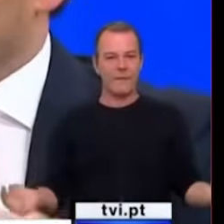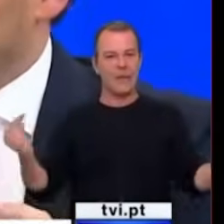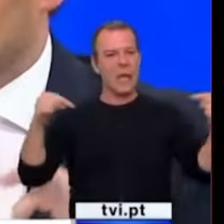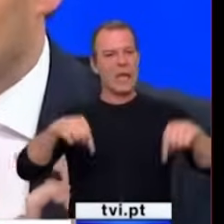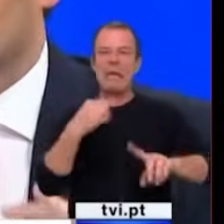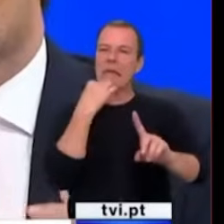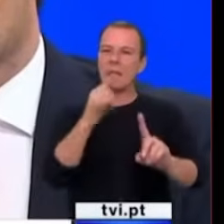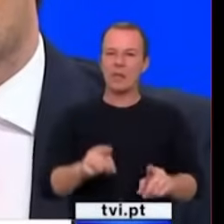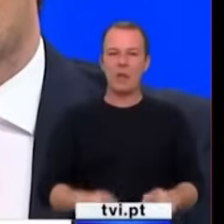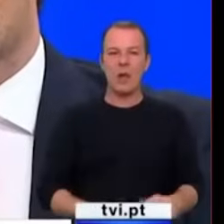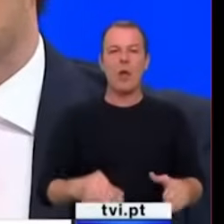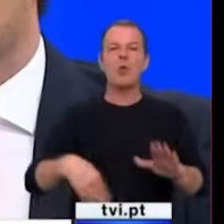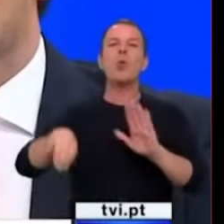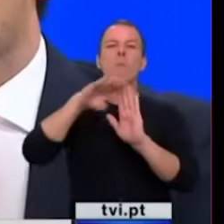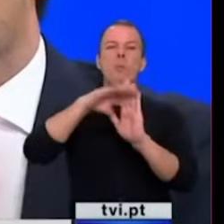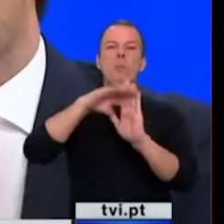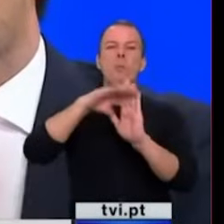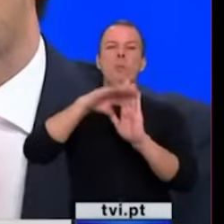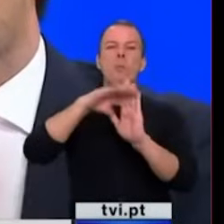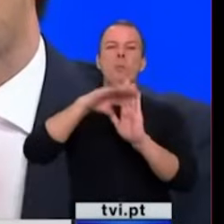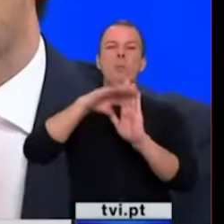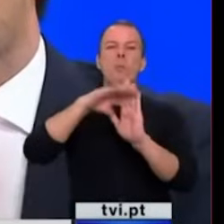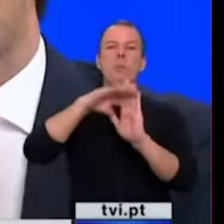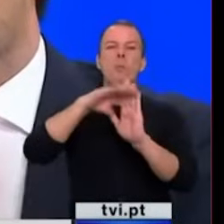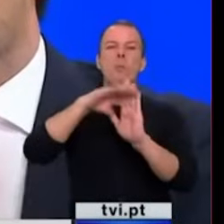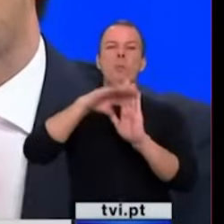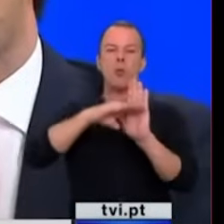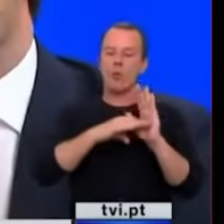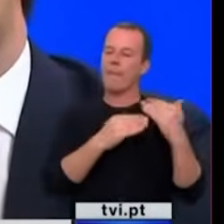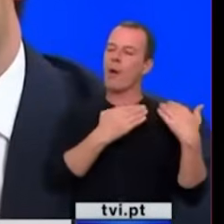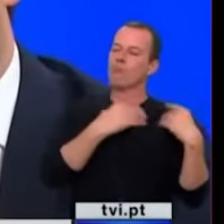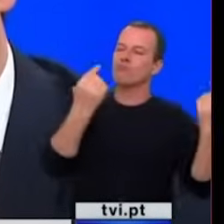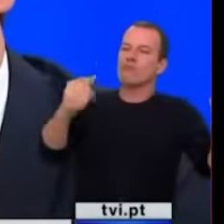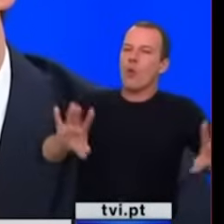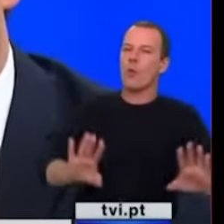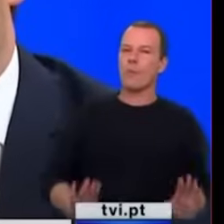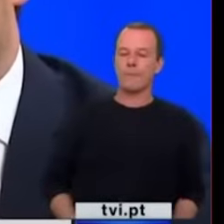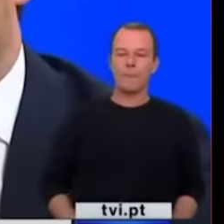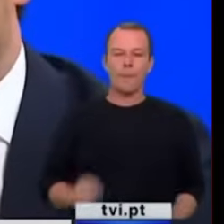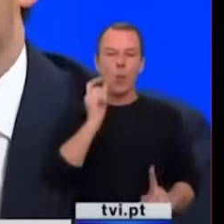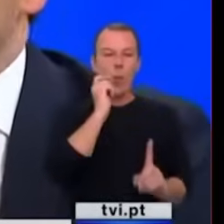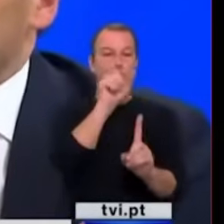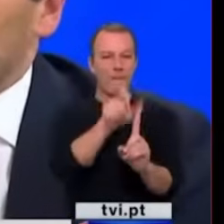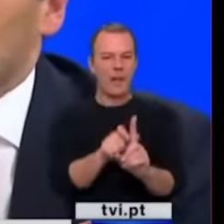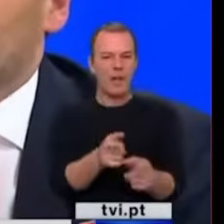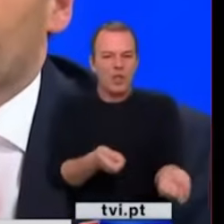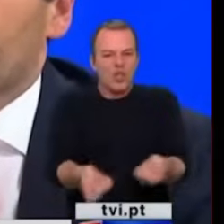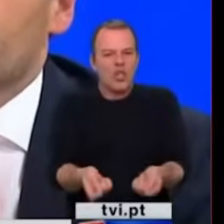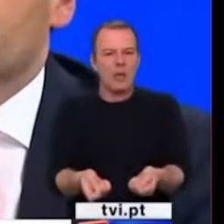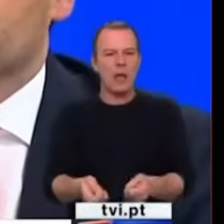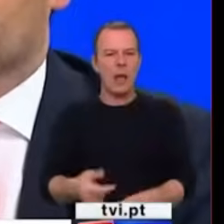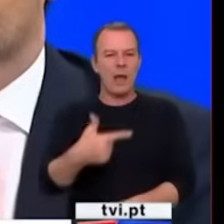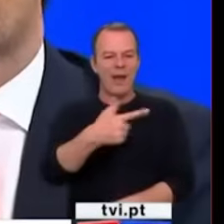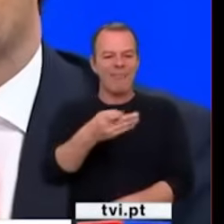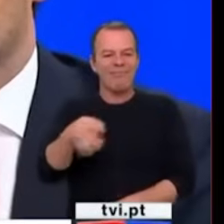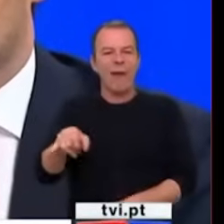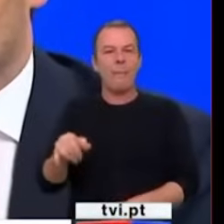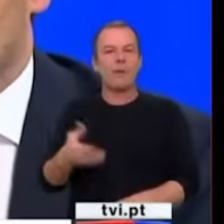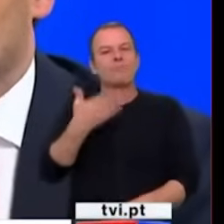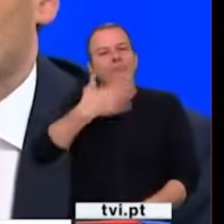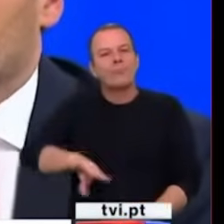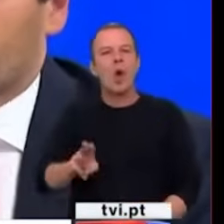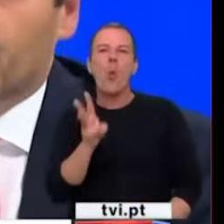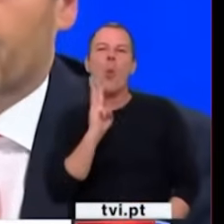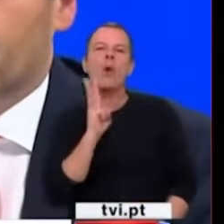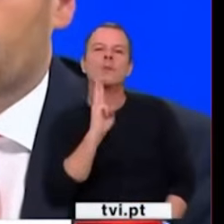diga assim é que nós temos um programa responsável parece estou a ver o b tatun o homem que jia por WhatsApp que nos obrigou a pagar meio milhão de euros indemnizações